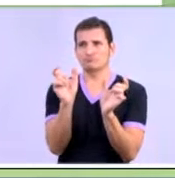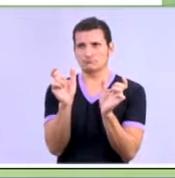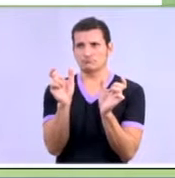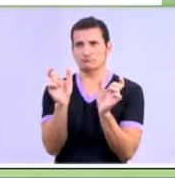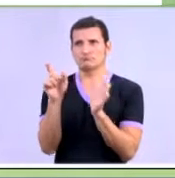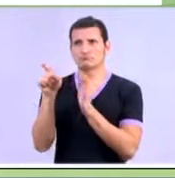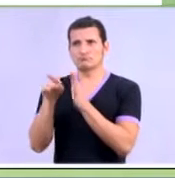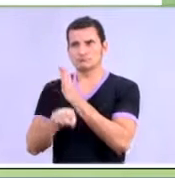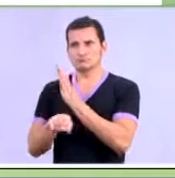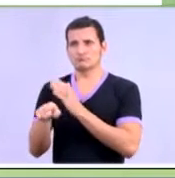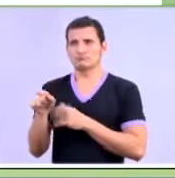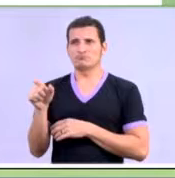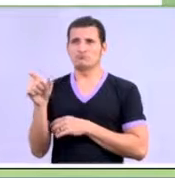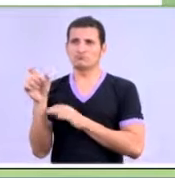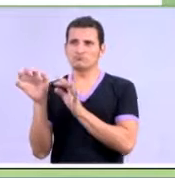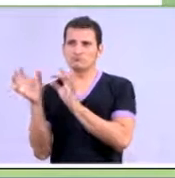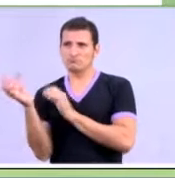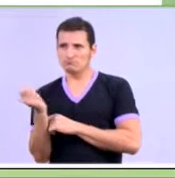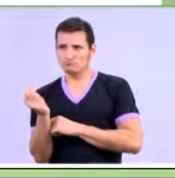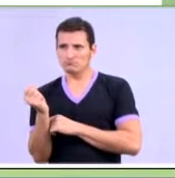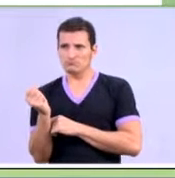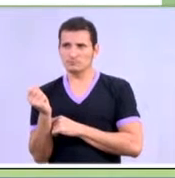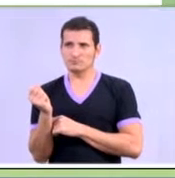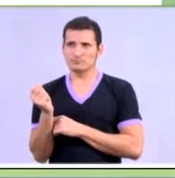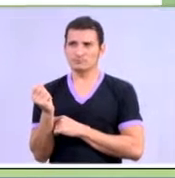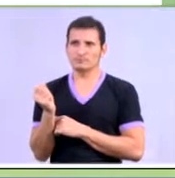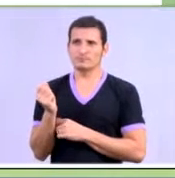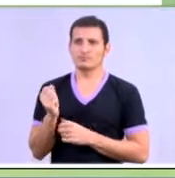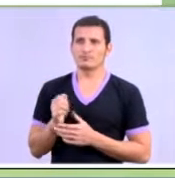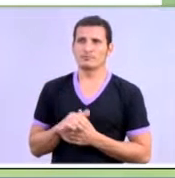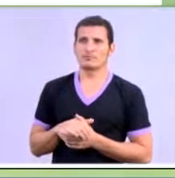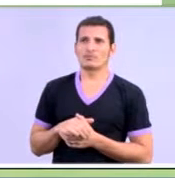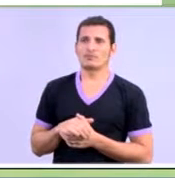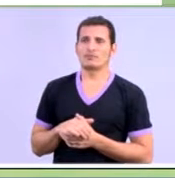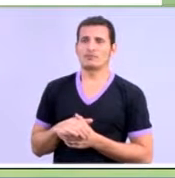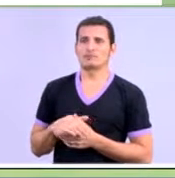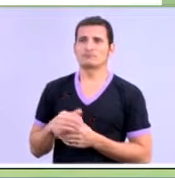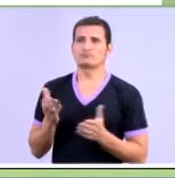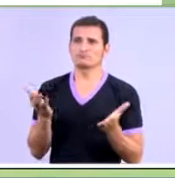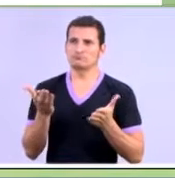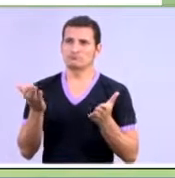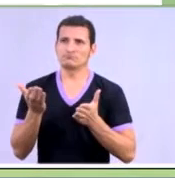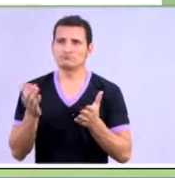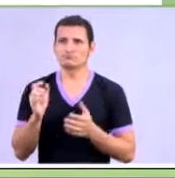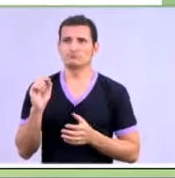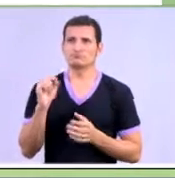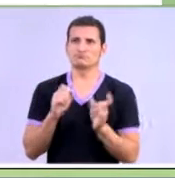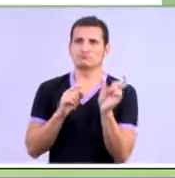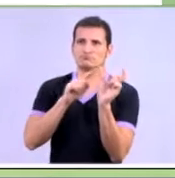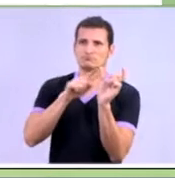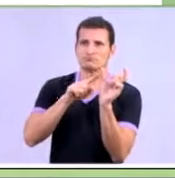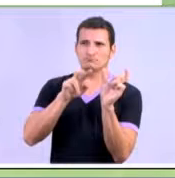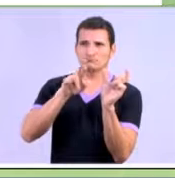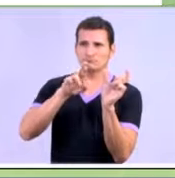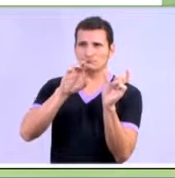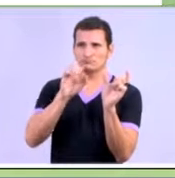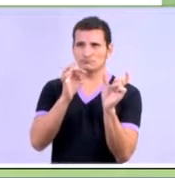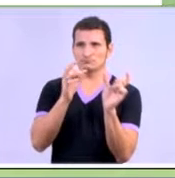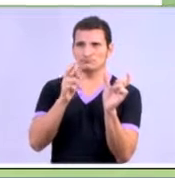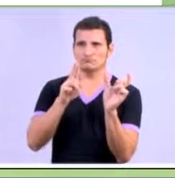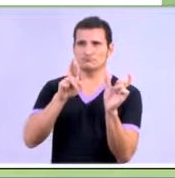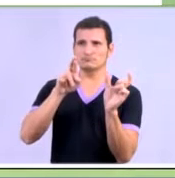saque. Ok, acabei de executar. Só que depois de executar a minha ação, olha o que eu vou fazer. Eu vou retornar, olha aqui,